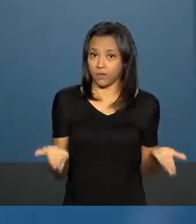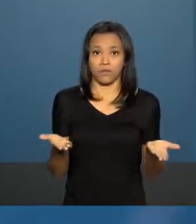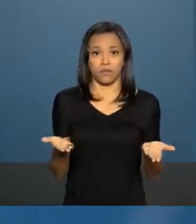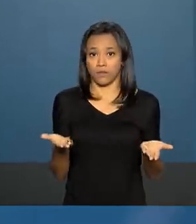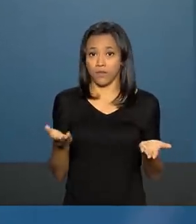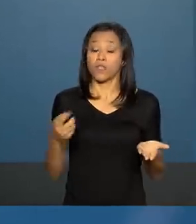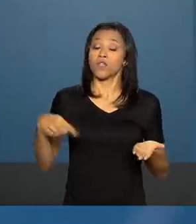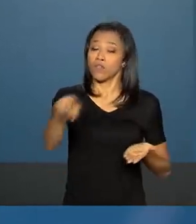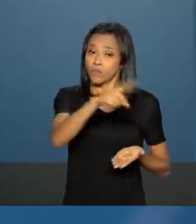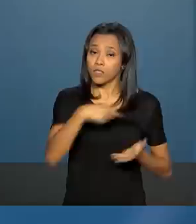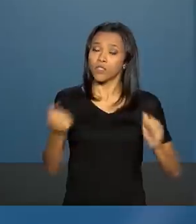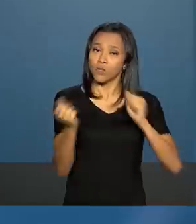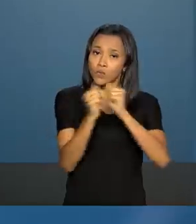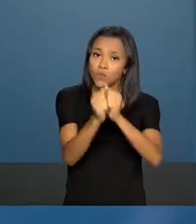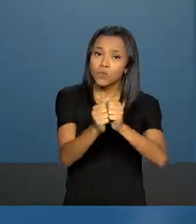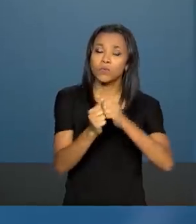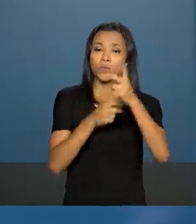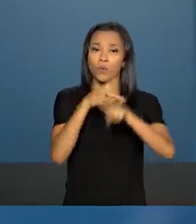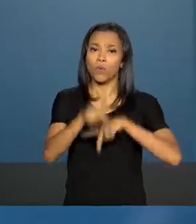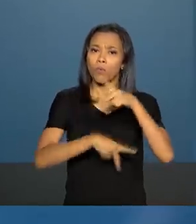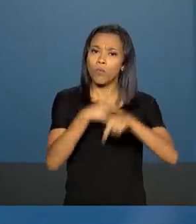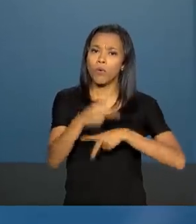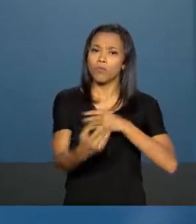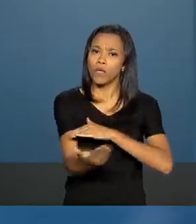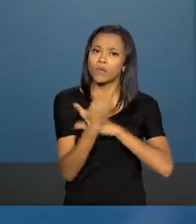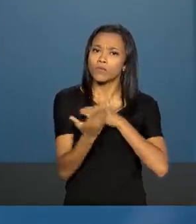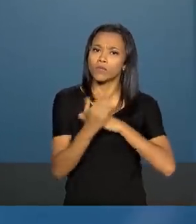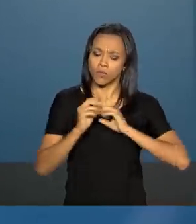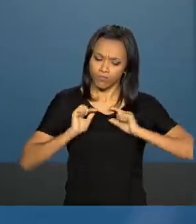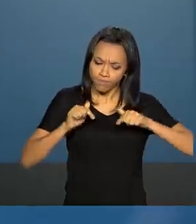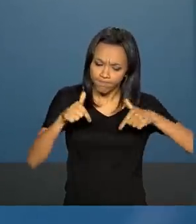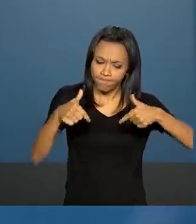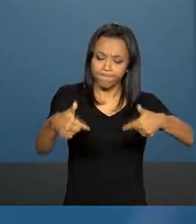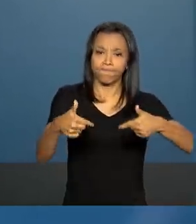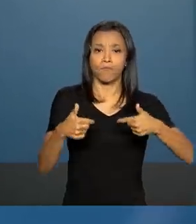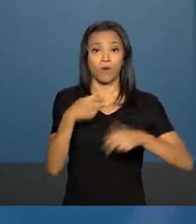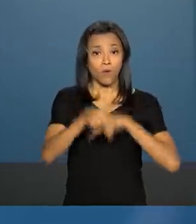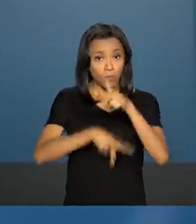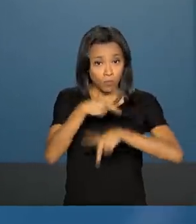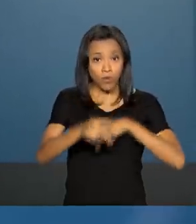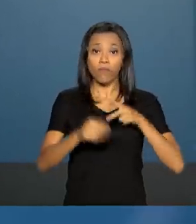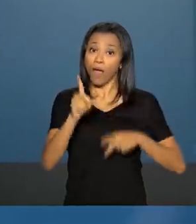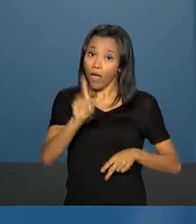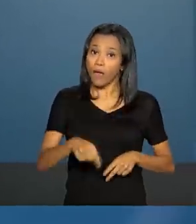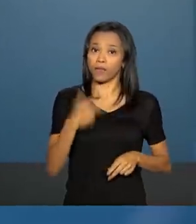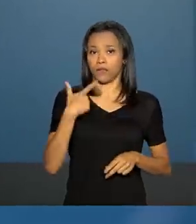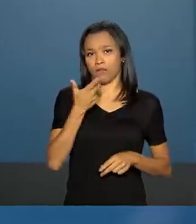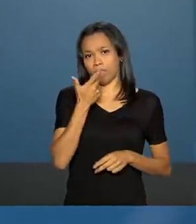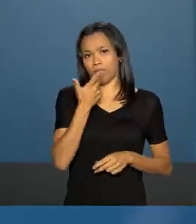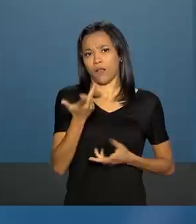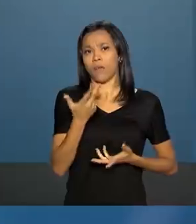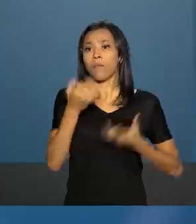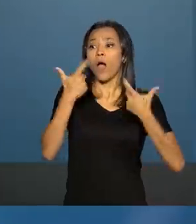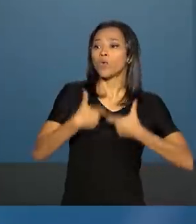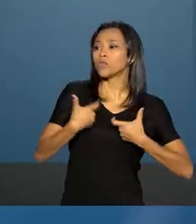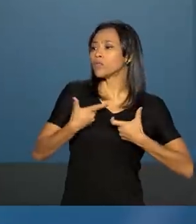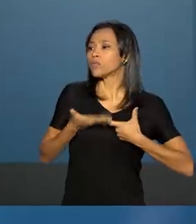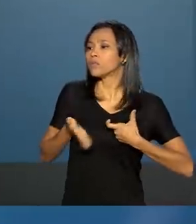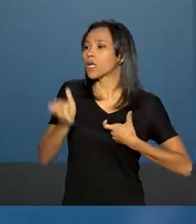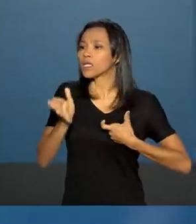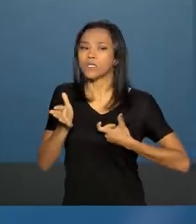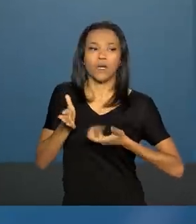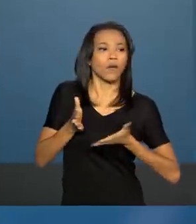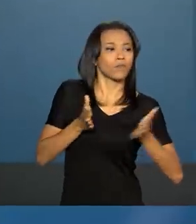vocês, o povo para estar do nosso lado. O povo é que tem que dizer para onde nós devemos